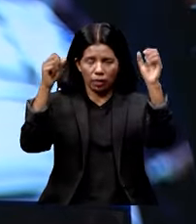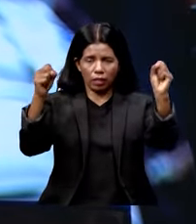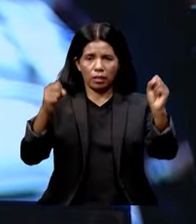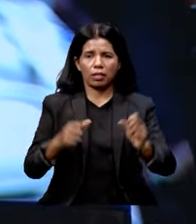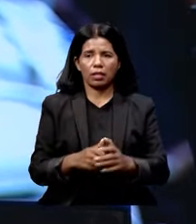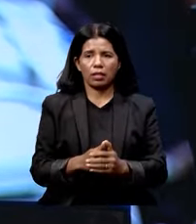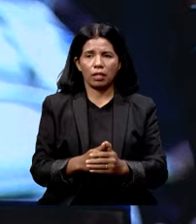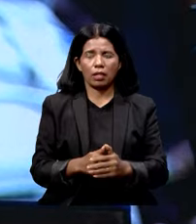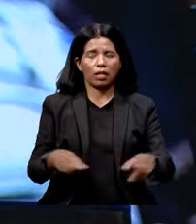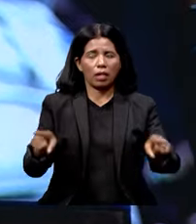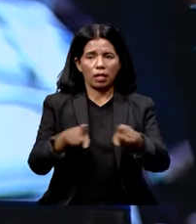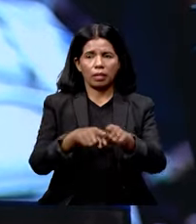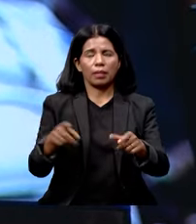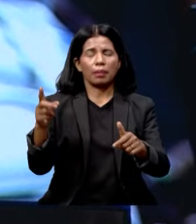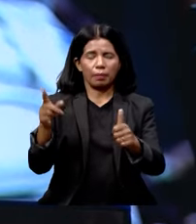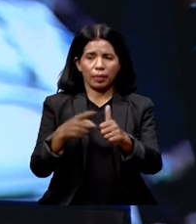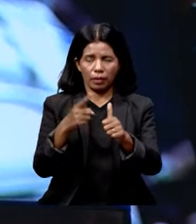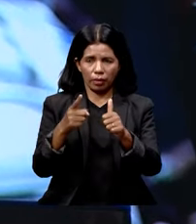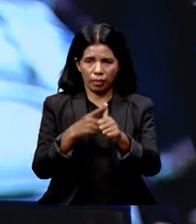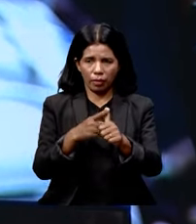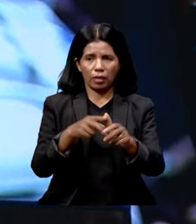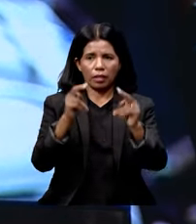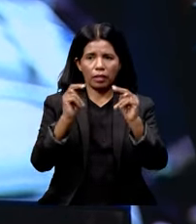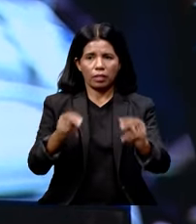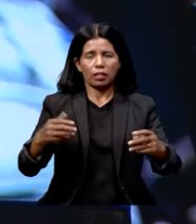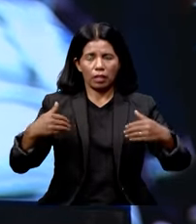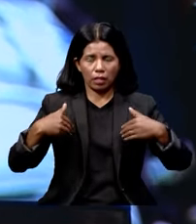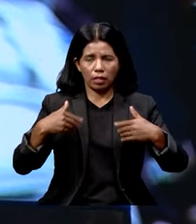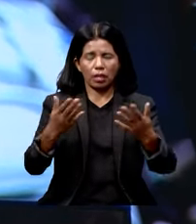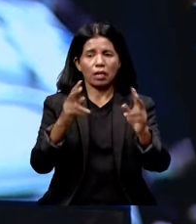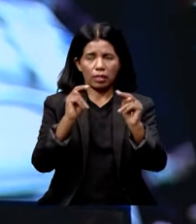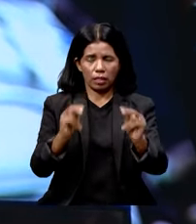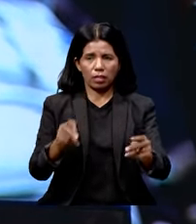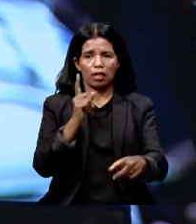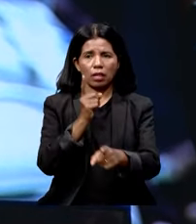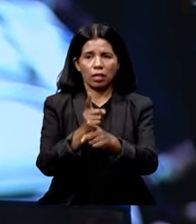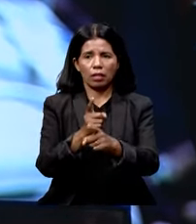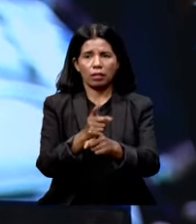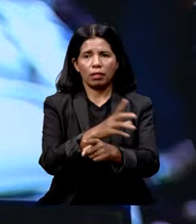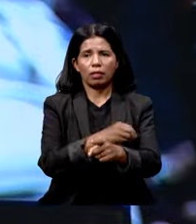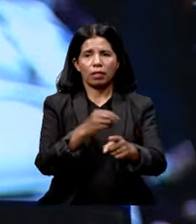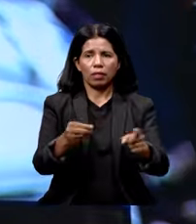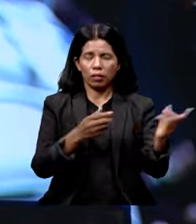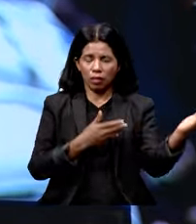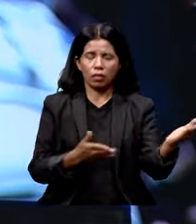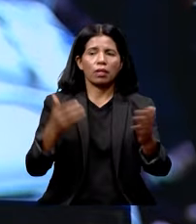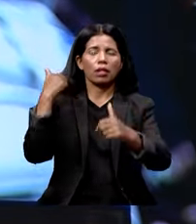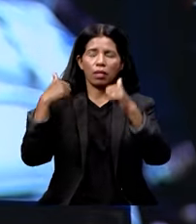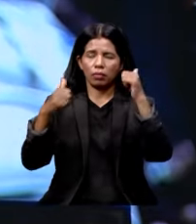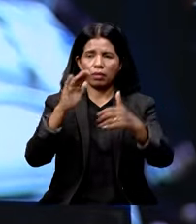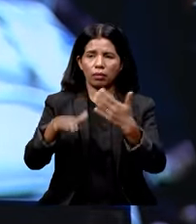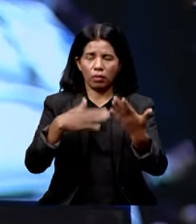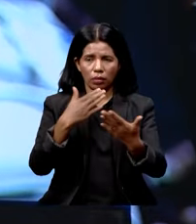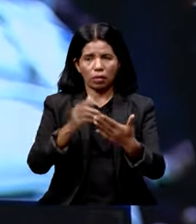República, no dar primeiro órgão soberano, que tem que ir a iniciativa do né, a tu estimula a atividade que toma